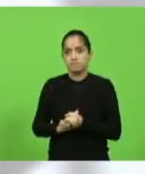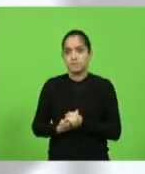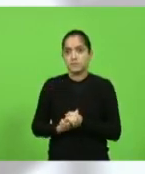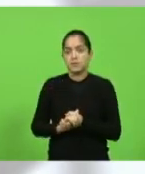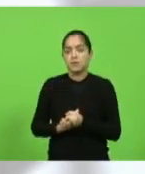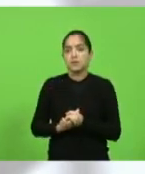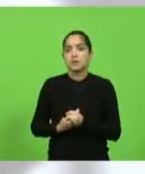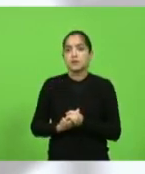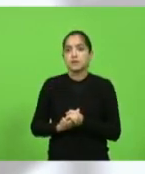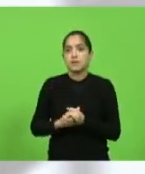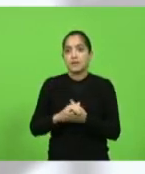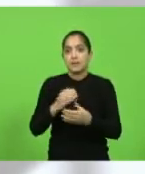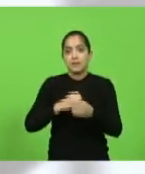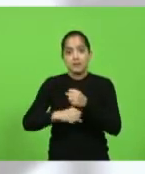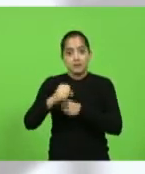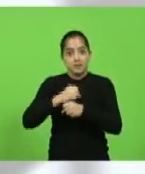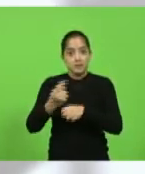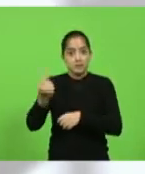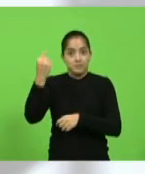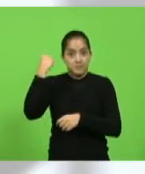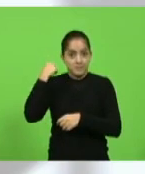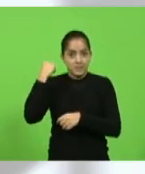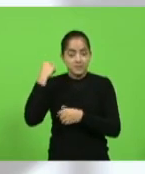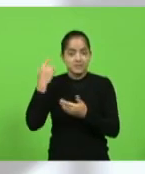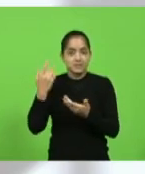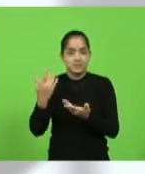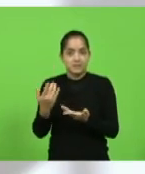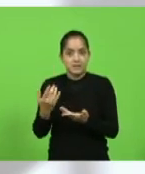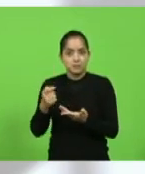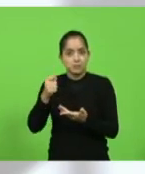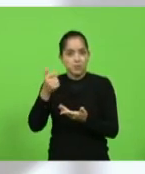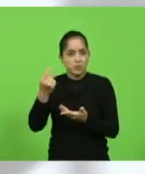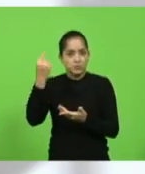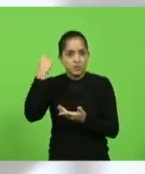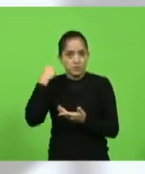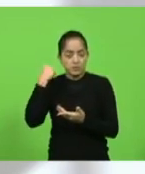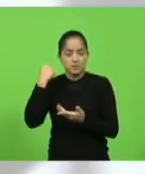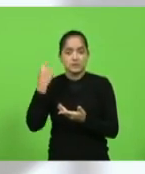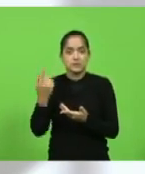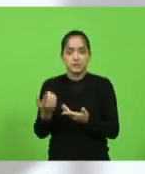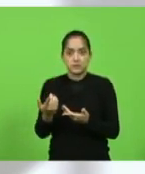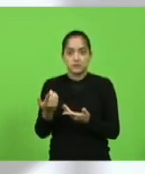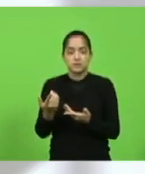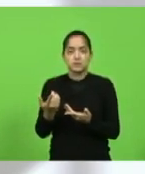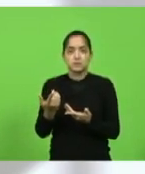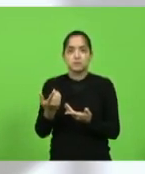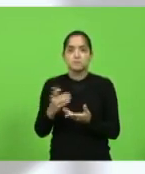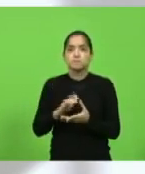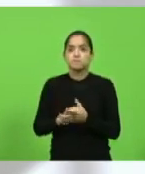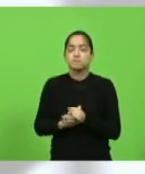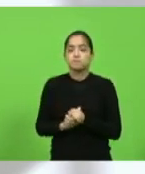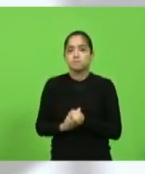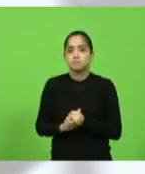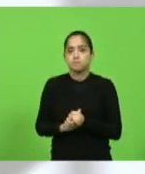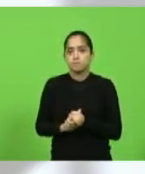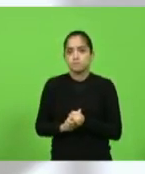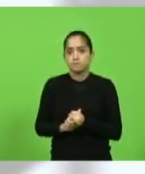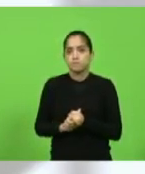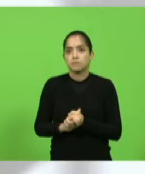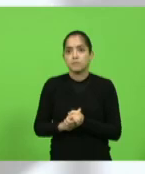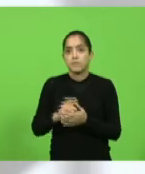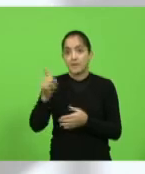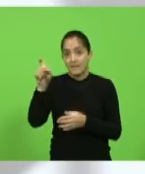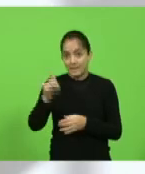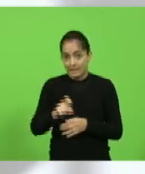Em um passado mais recente, conclusão semelhante restou alcançada quanto a ex-presidente